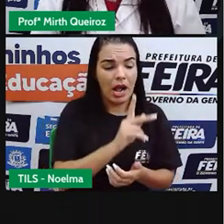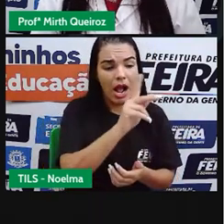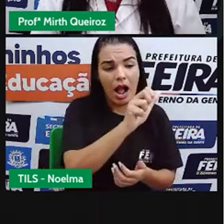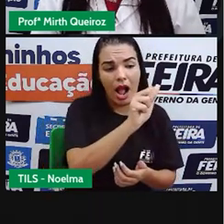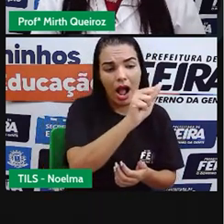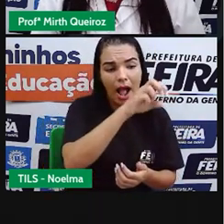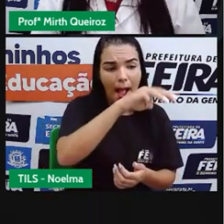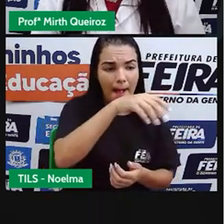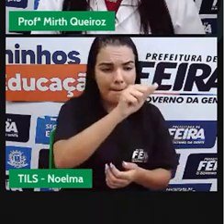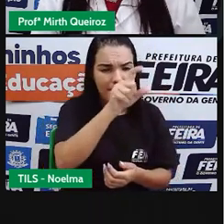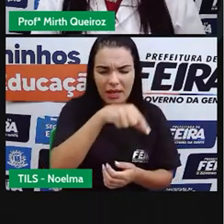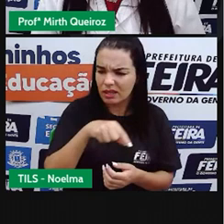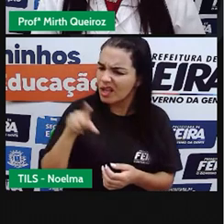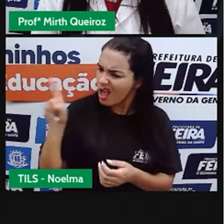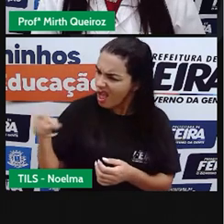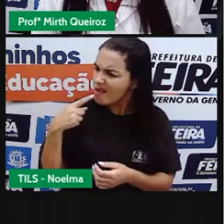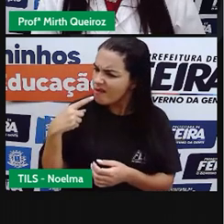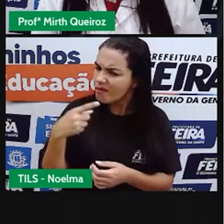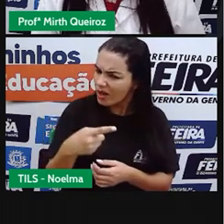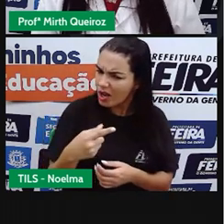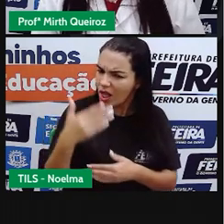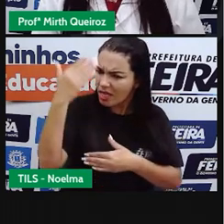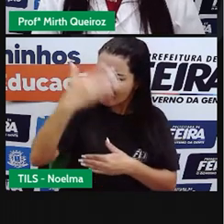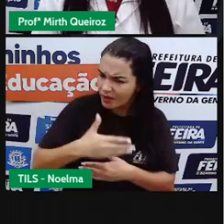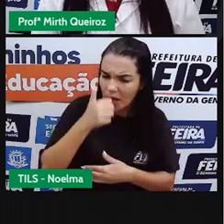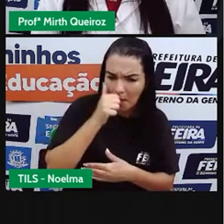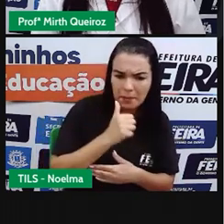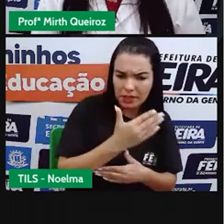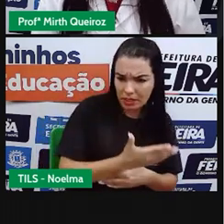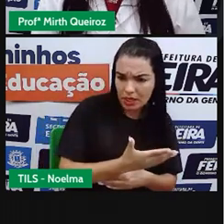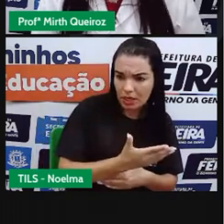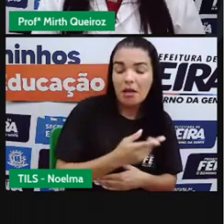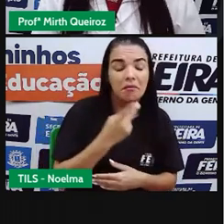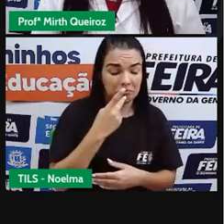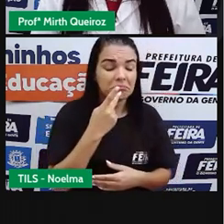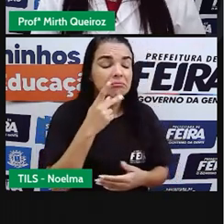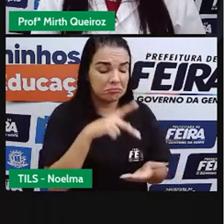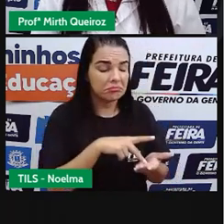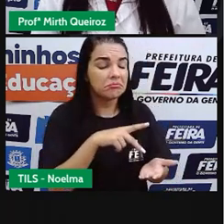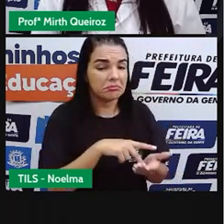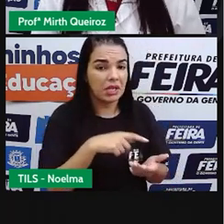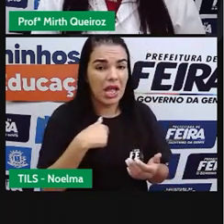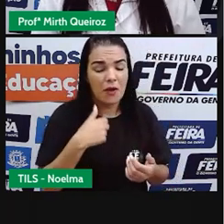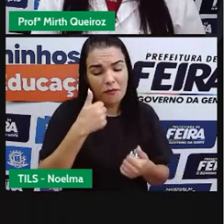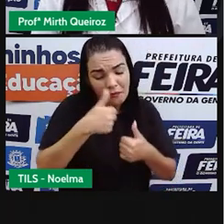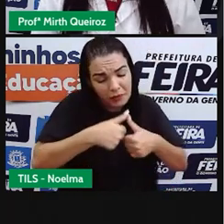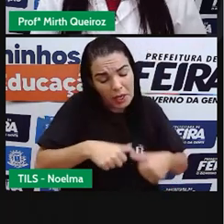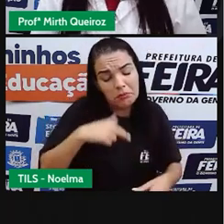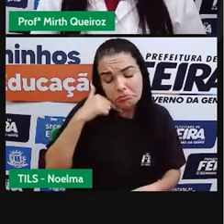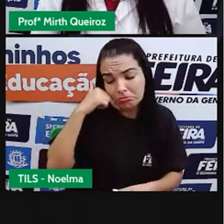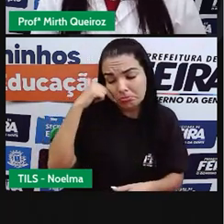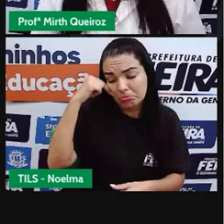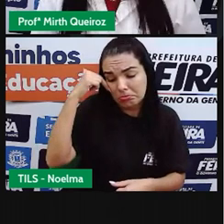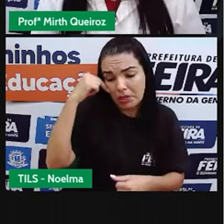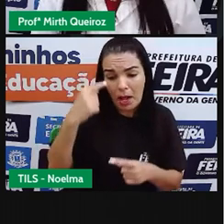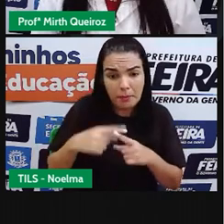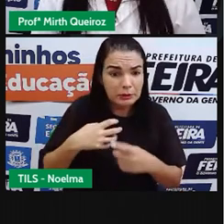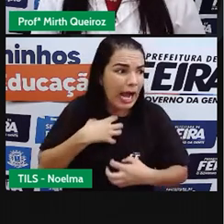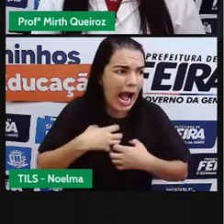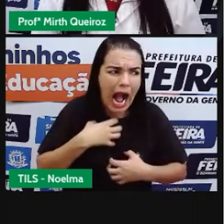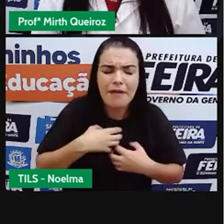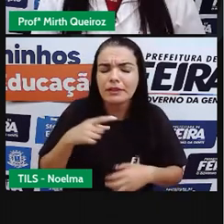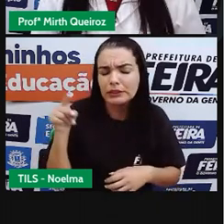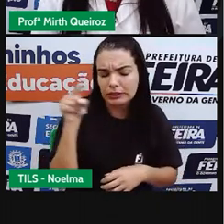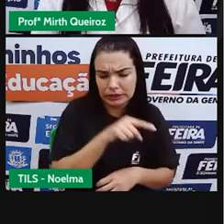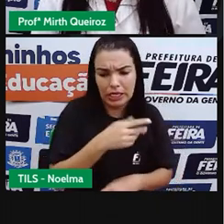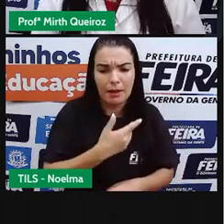Ele disse isso para você na frente de Camar? Disse sim. Eu fiquei envergonhado e muito bravo com